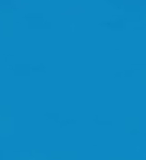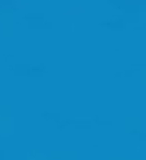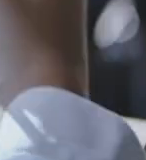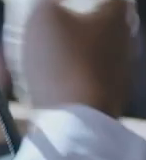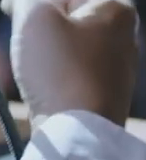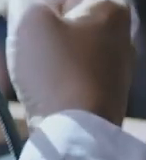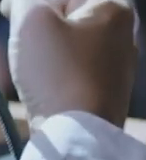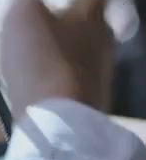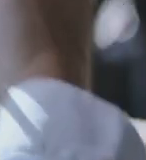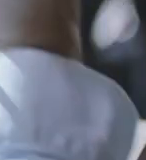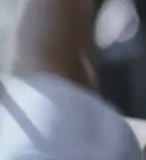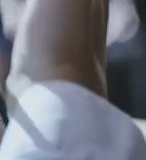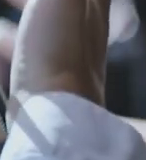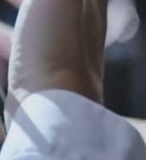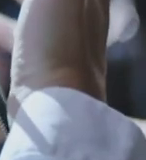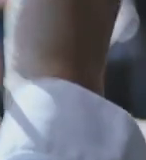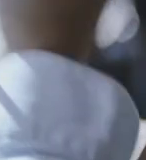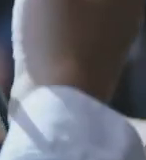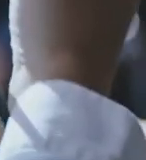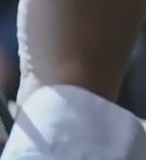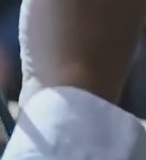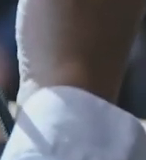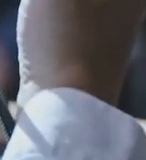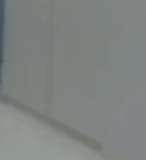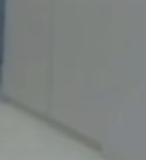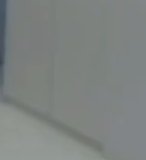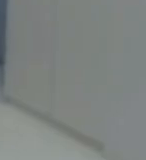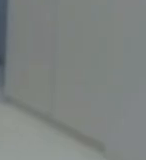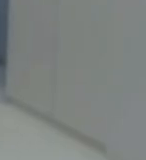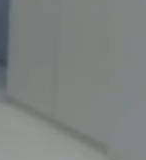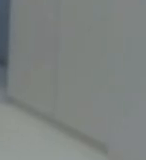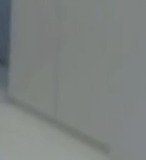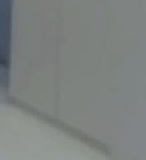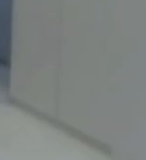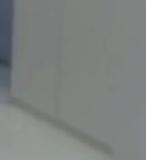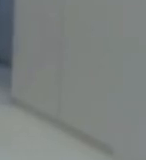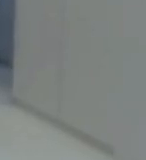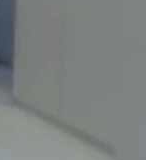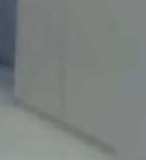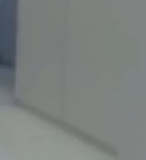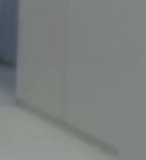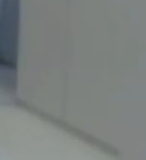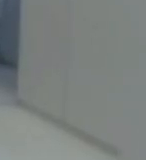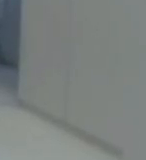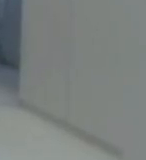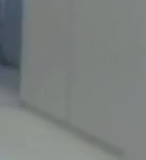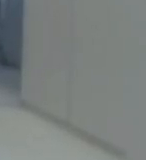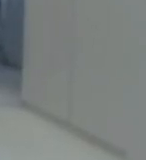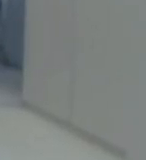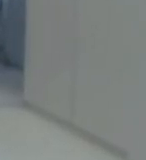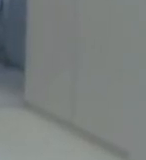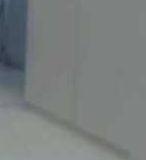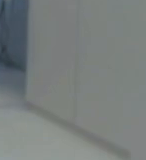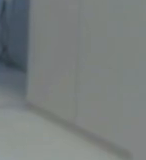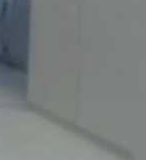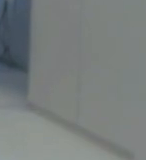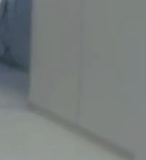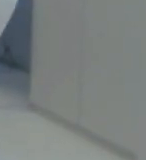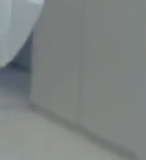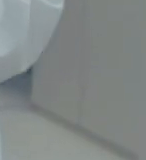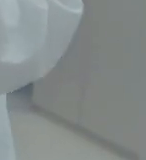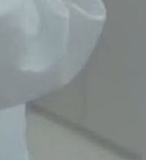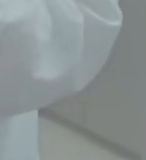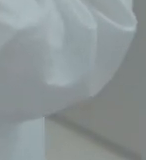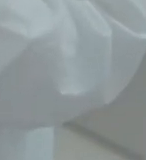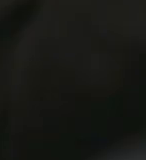público. O diálogo com o poder público é uma das ações desenvolvidas pela federação em prol dos estabelecimentos de saúde. No